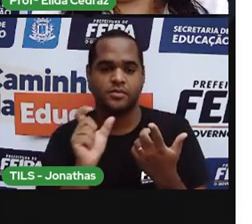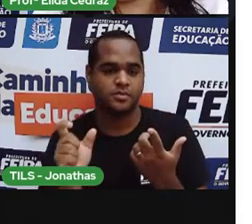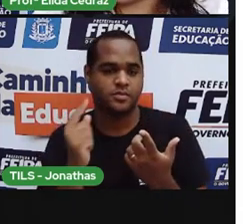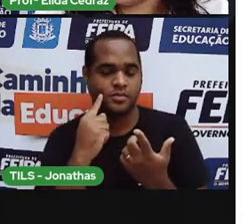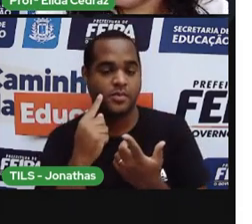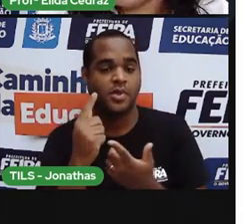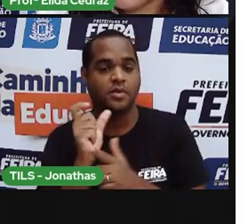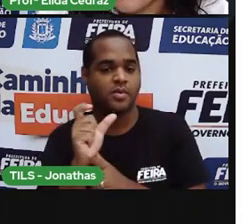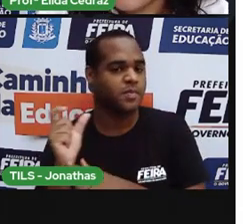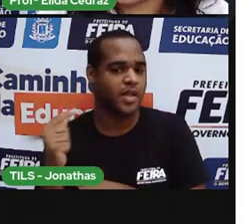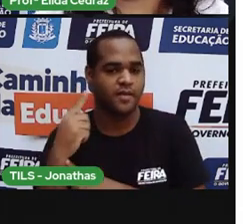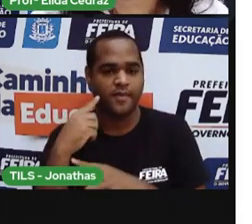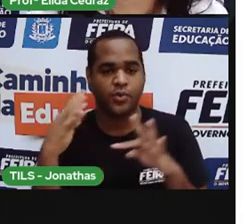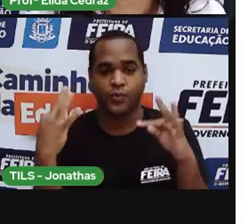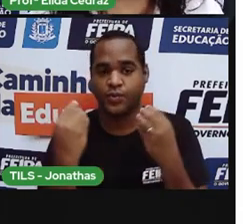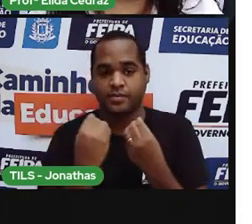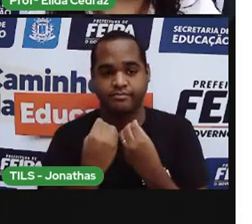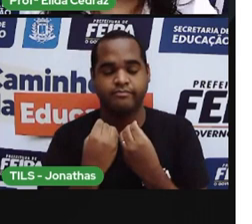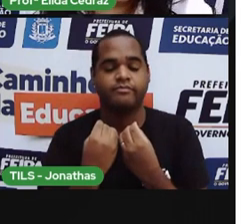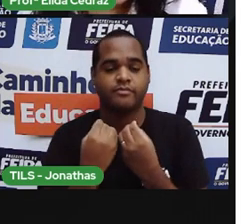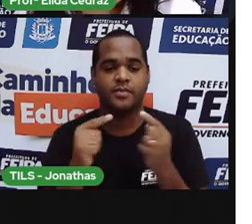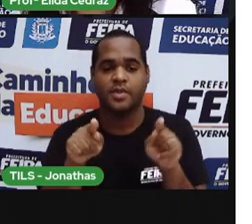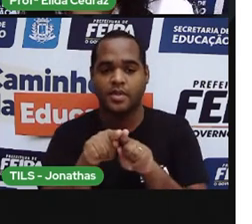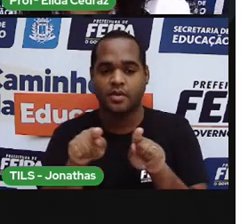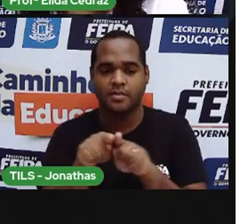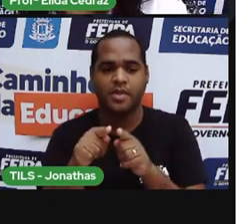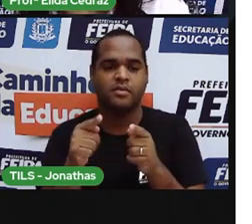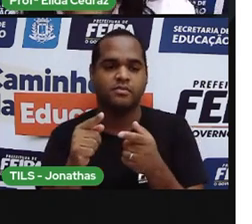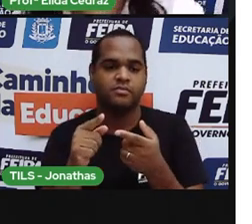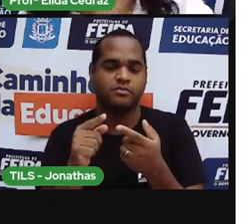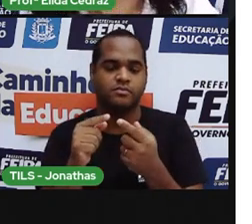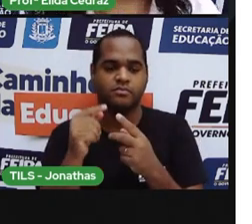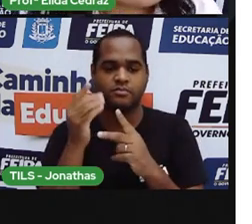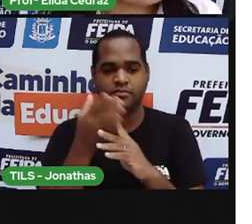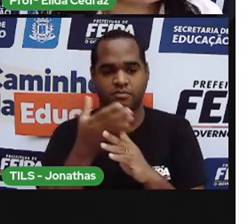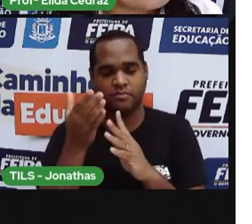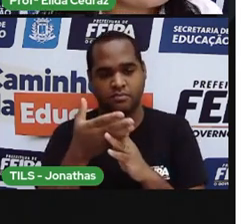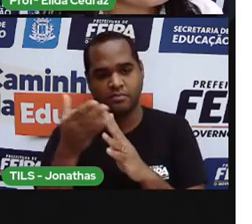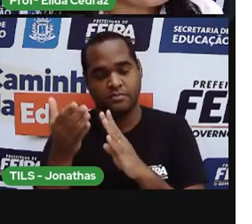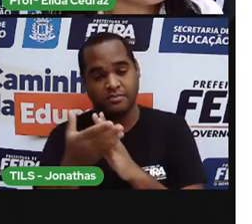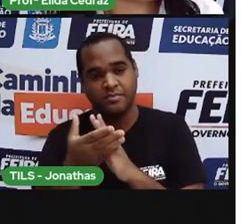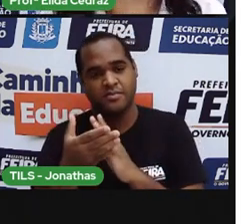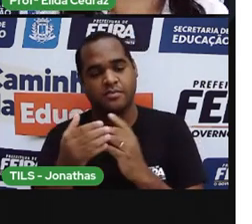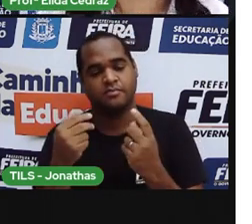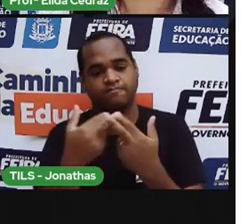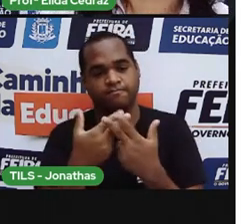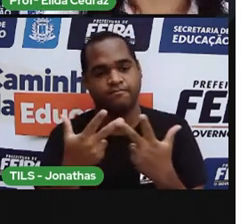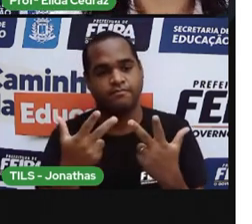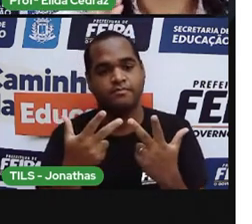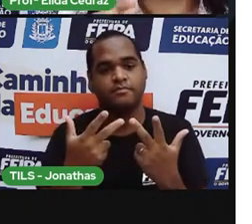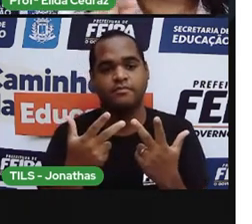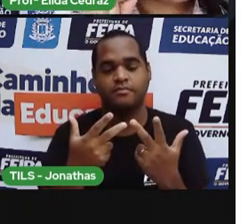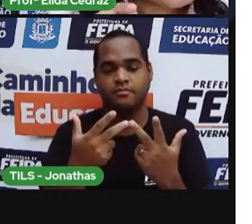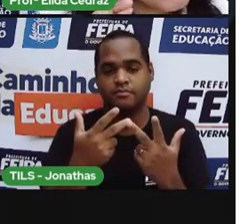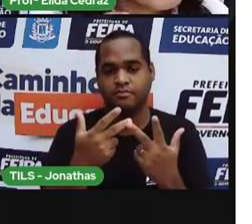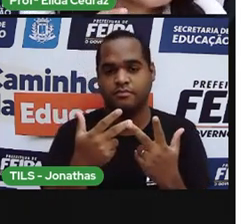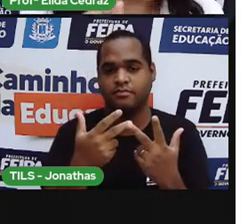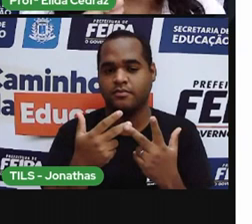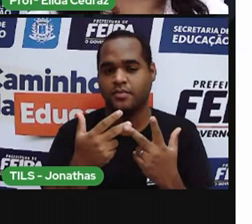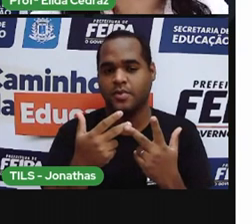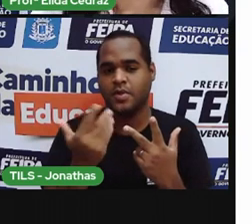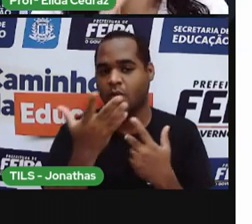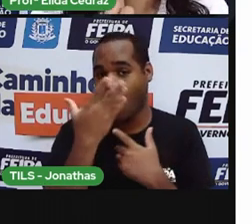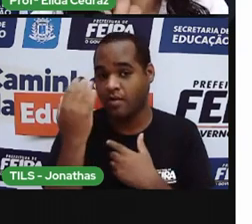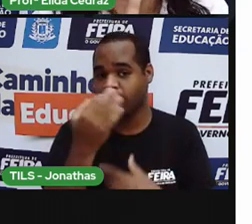uma palavra inteira e também dividi-las nesses mesmos pedacinhos. E não esquece